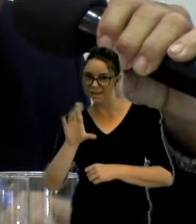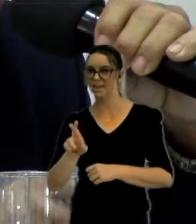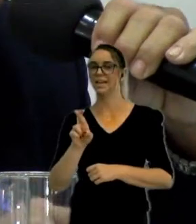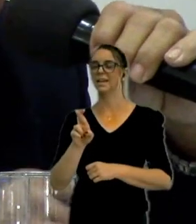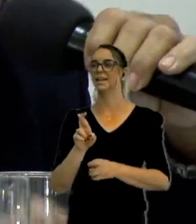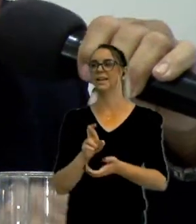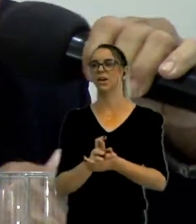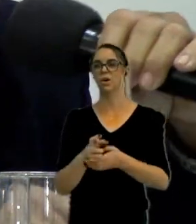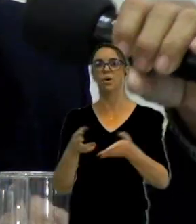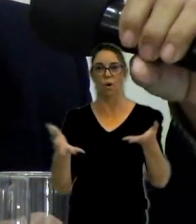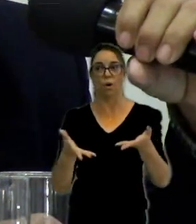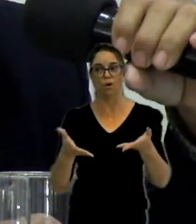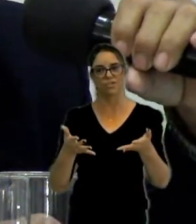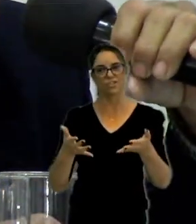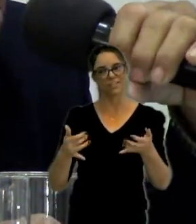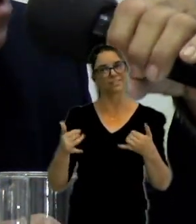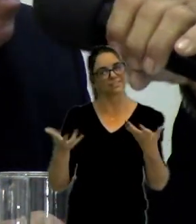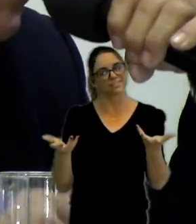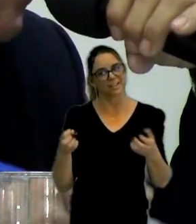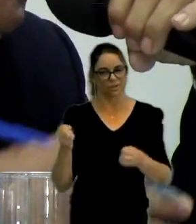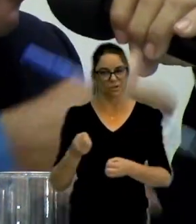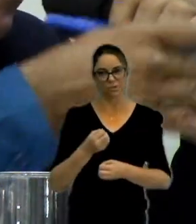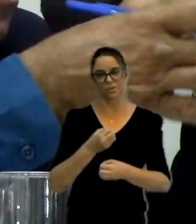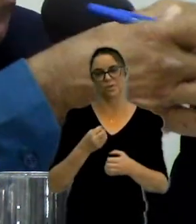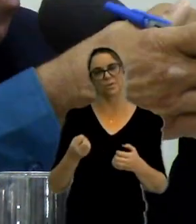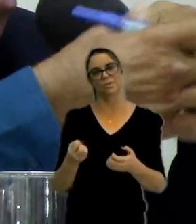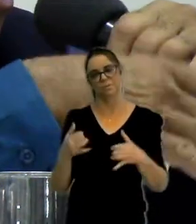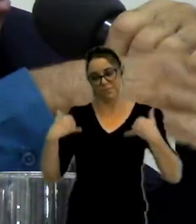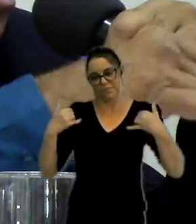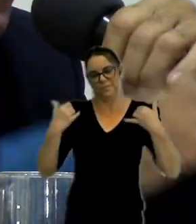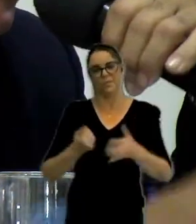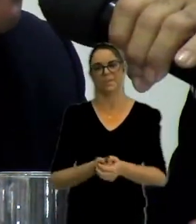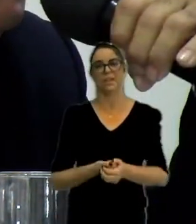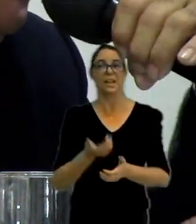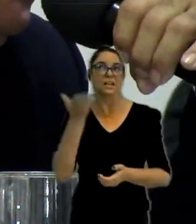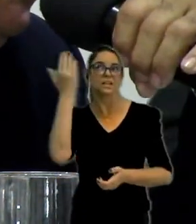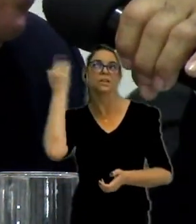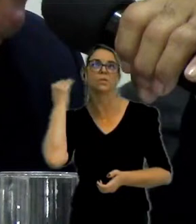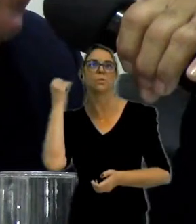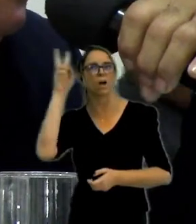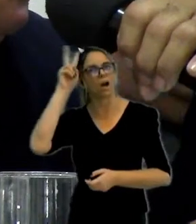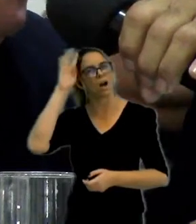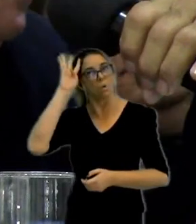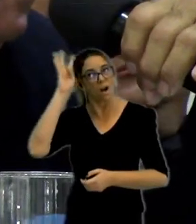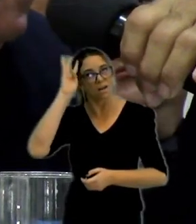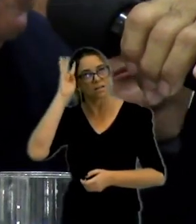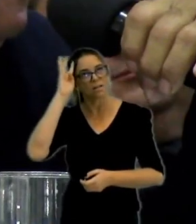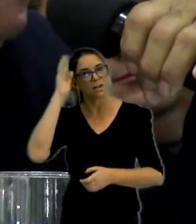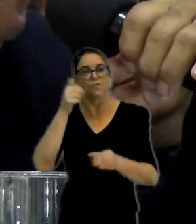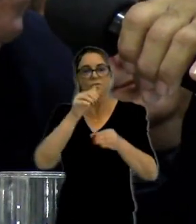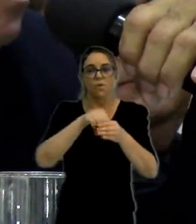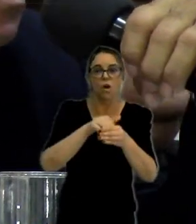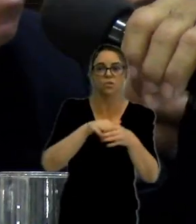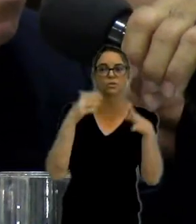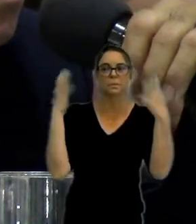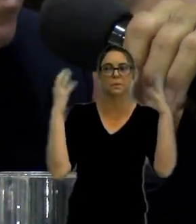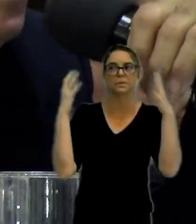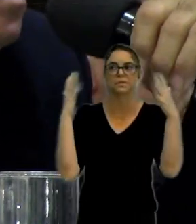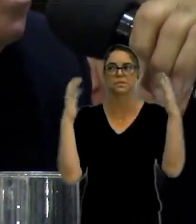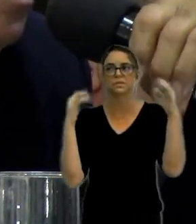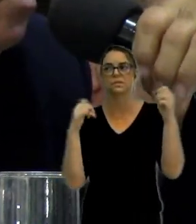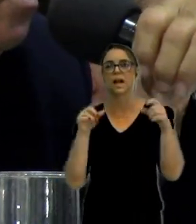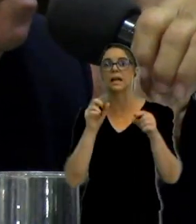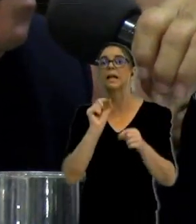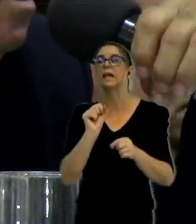mais 1 ano de vida hoje, né? Senhor presidente, na última quarta-feira eu coloquei um voto de aplauso para o